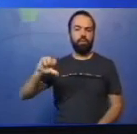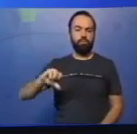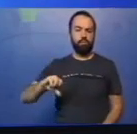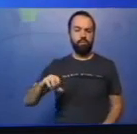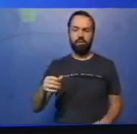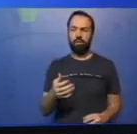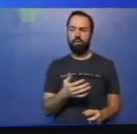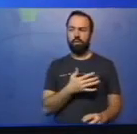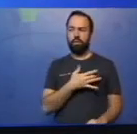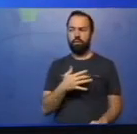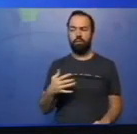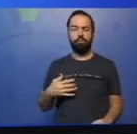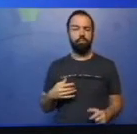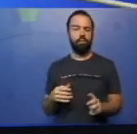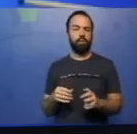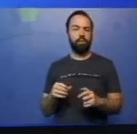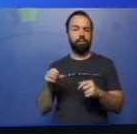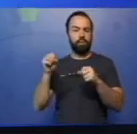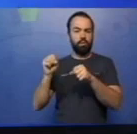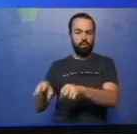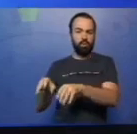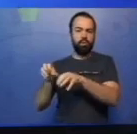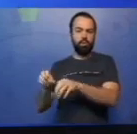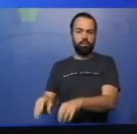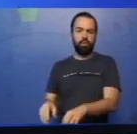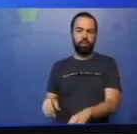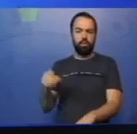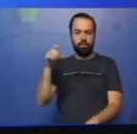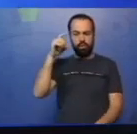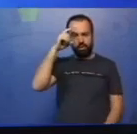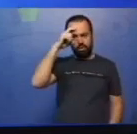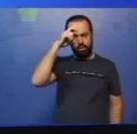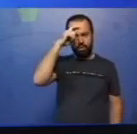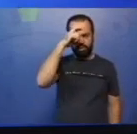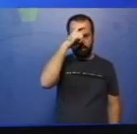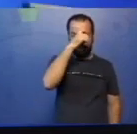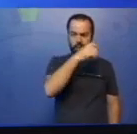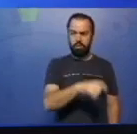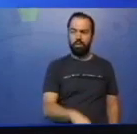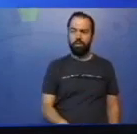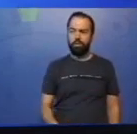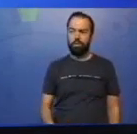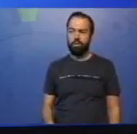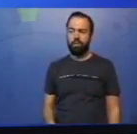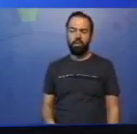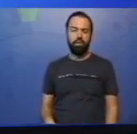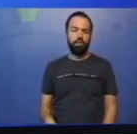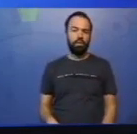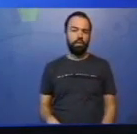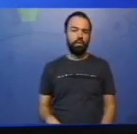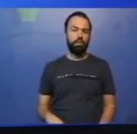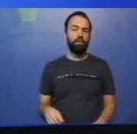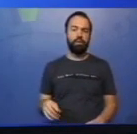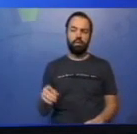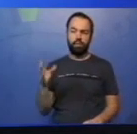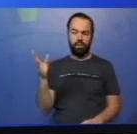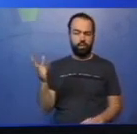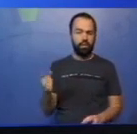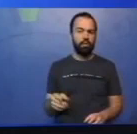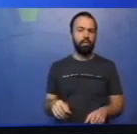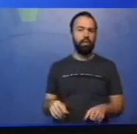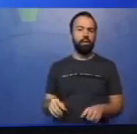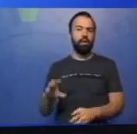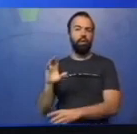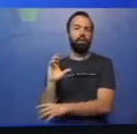gente verifica também aqui no nosso país, né, são a criação aí de comunidades. Nós temos aqui no gráfico a parcela